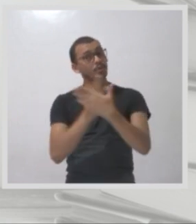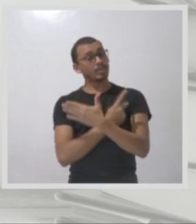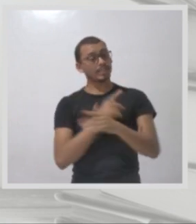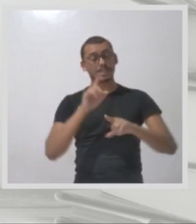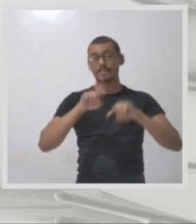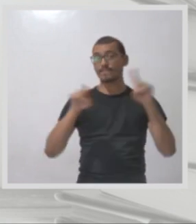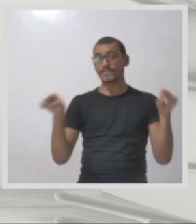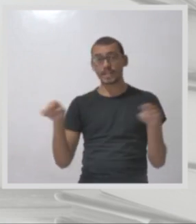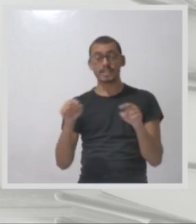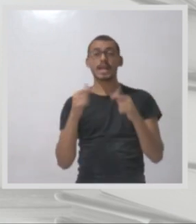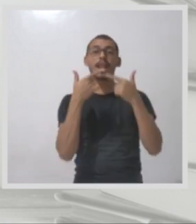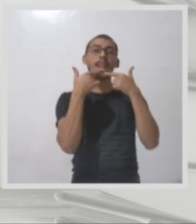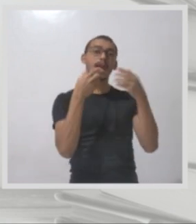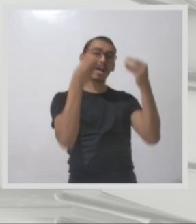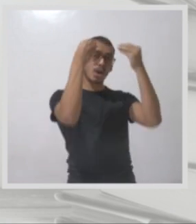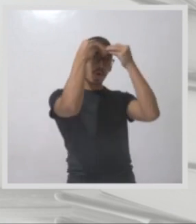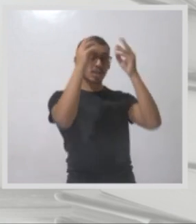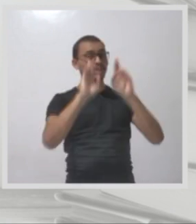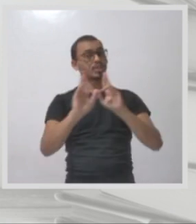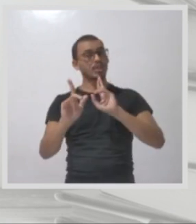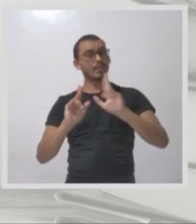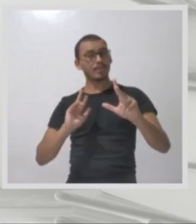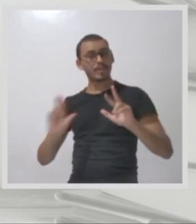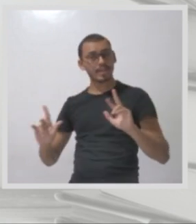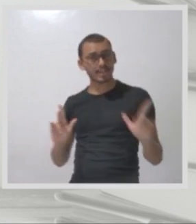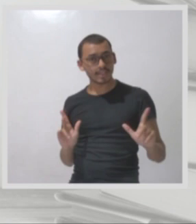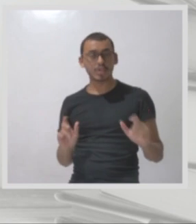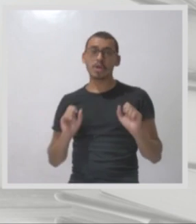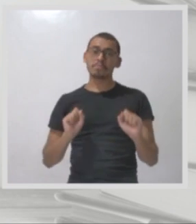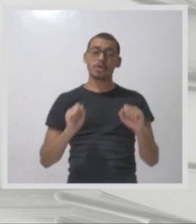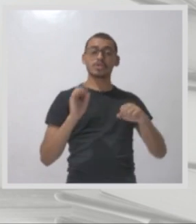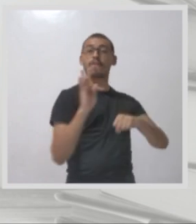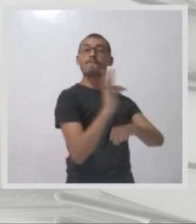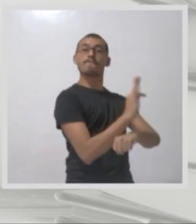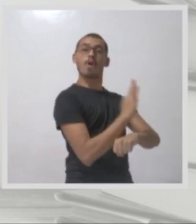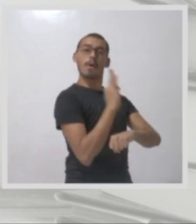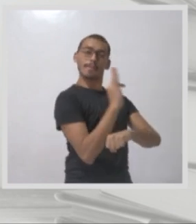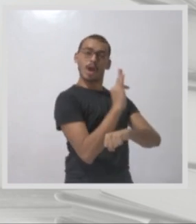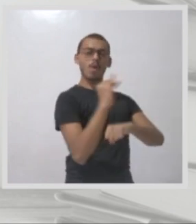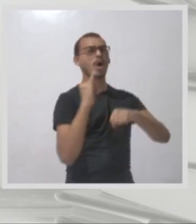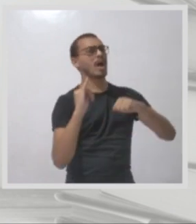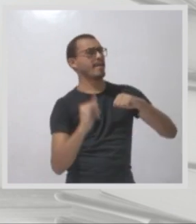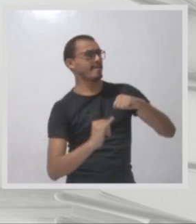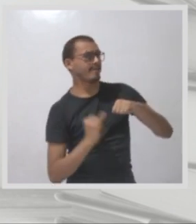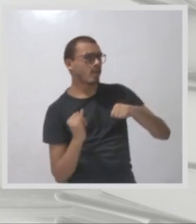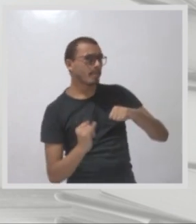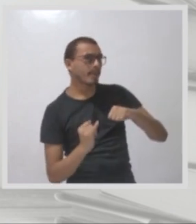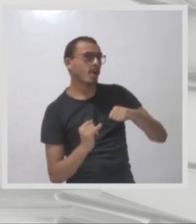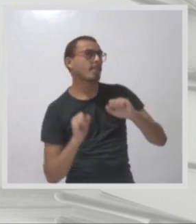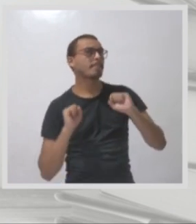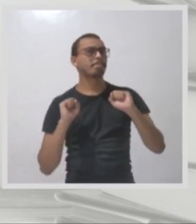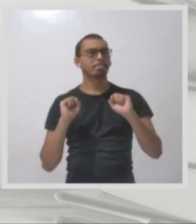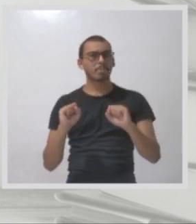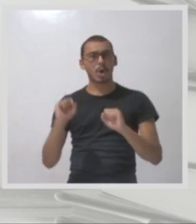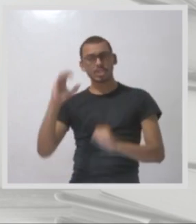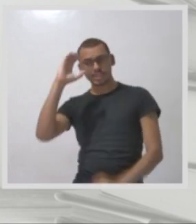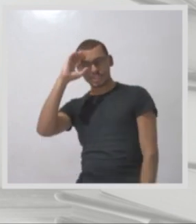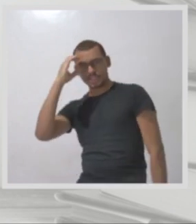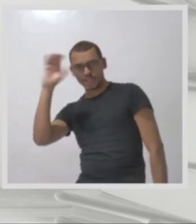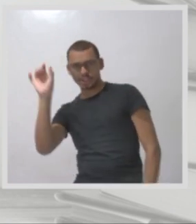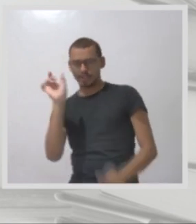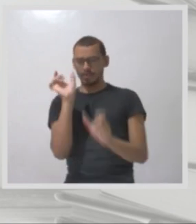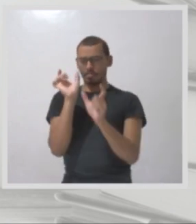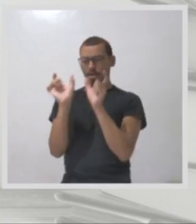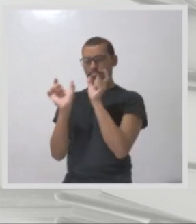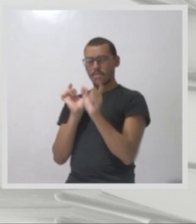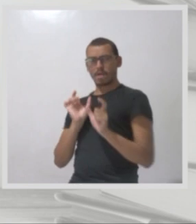linguagem, tá certo? Essa linguagem pode ser uma linguagem formal, informal, pode ser uma linguagem científica, não é?